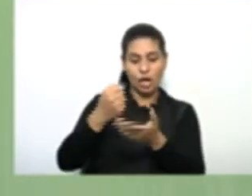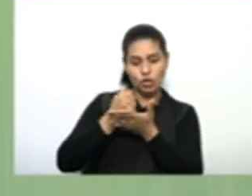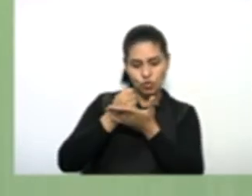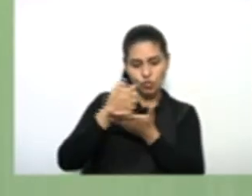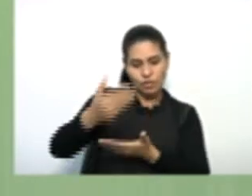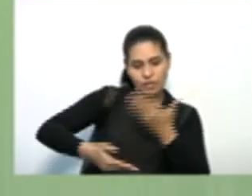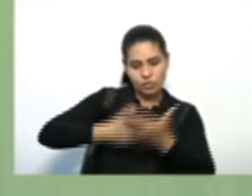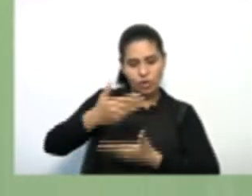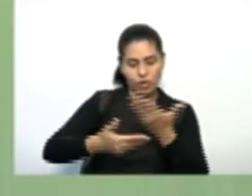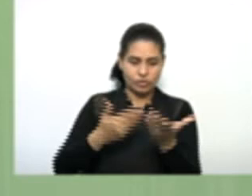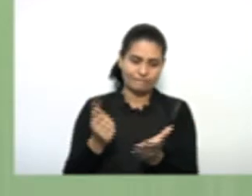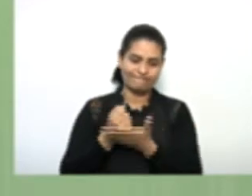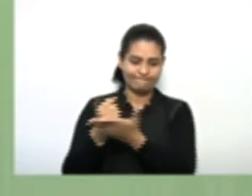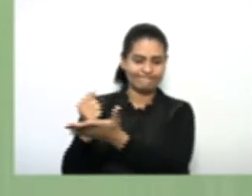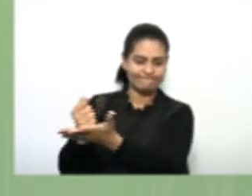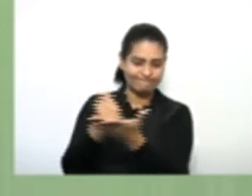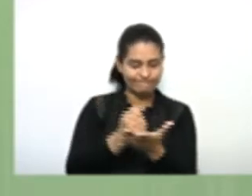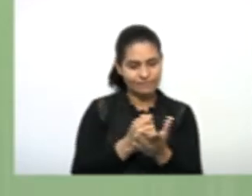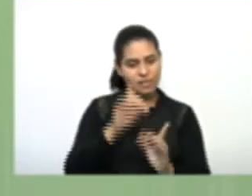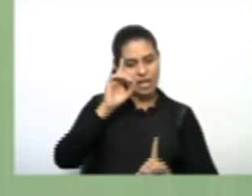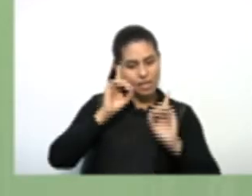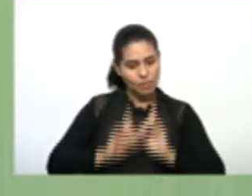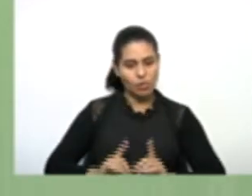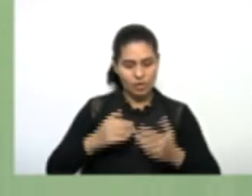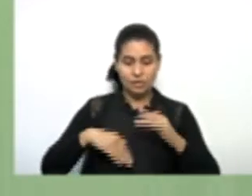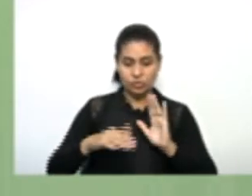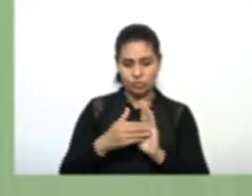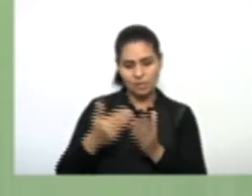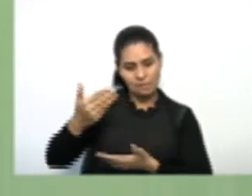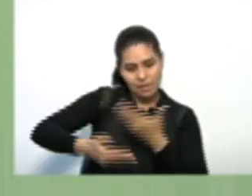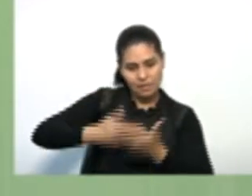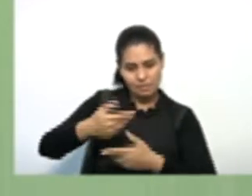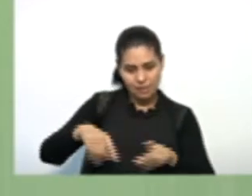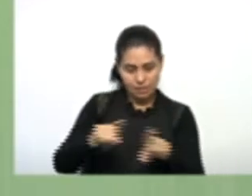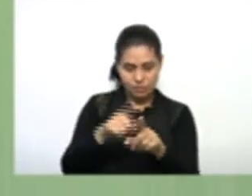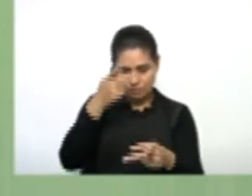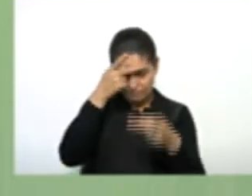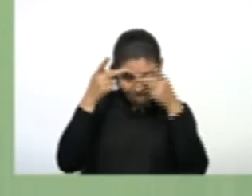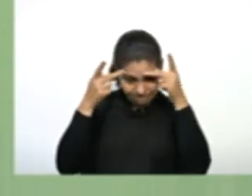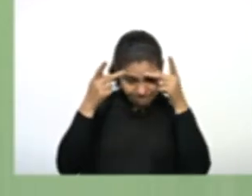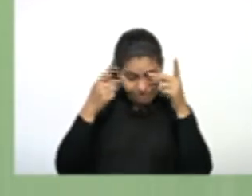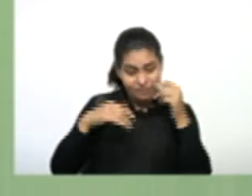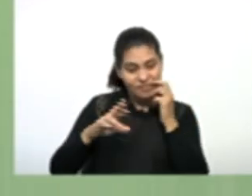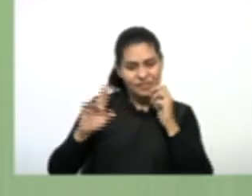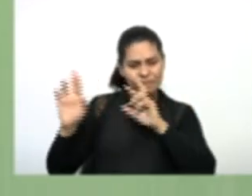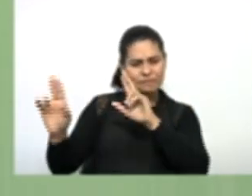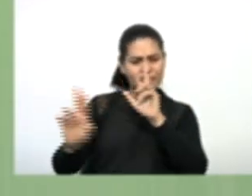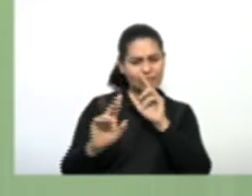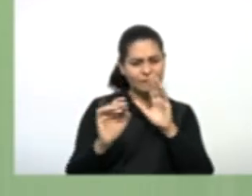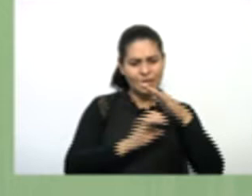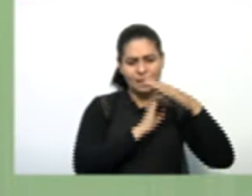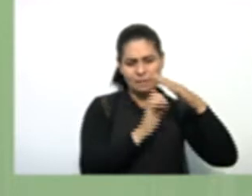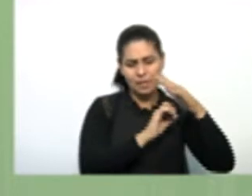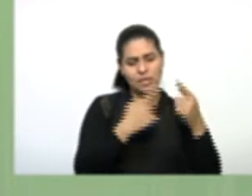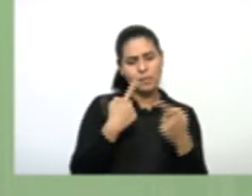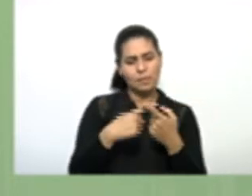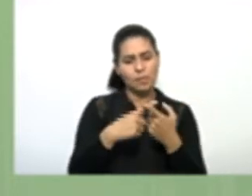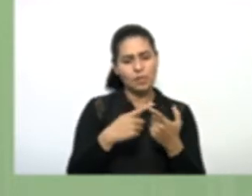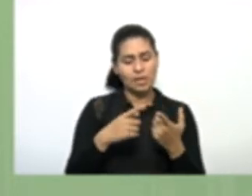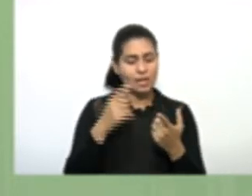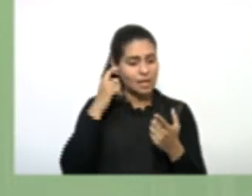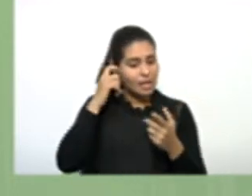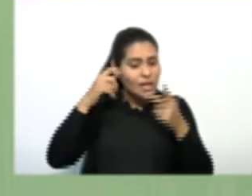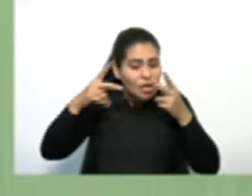mútua, a solidariedade, a democracia e a participação. Elas diferenciam-se das demais empresas por ser, ao